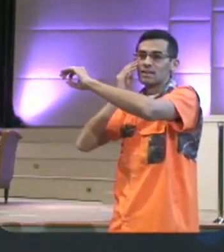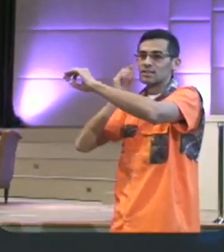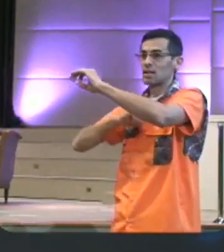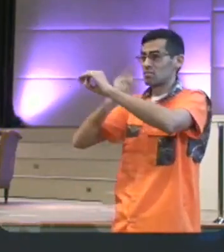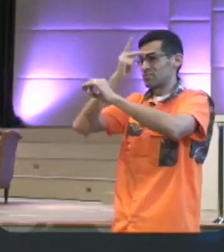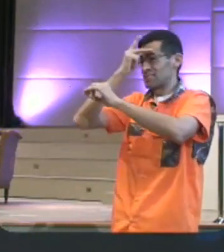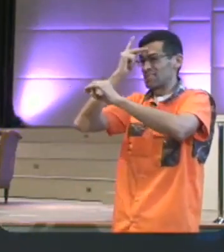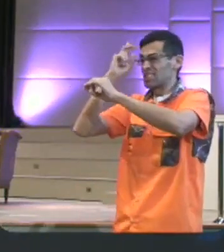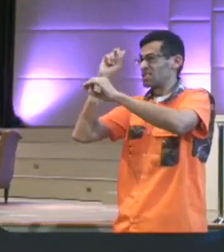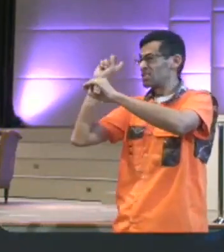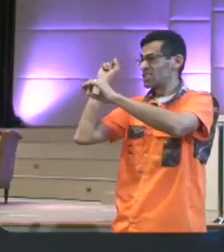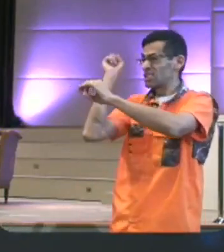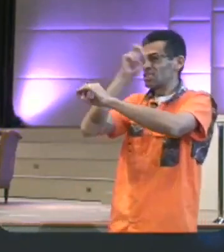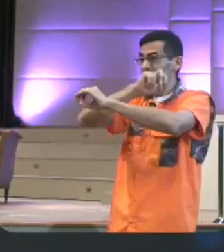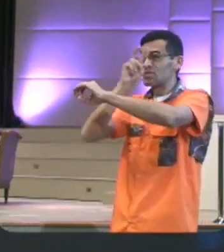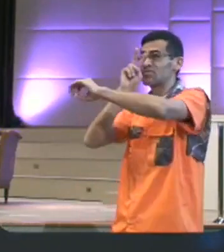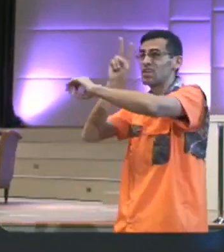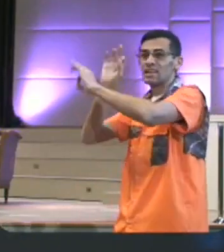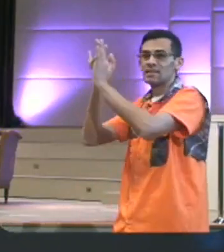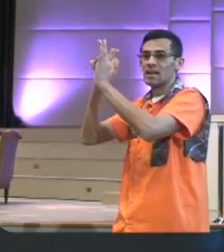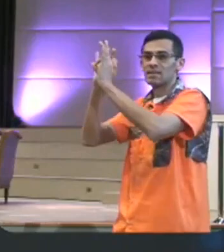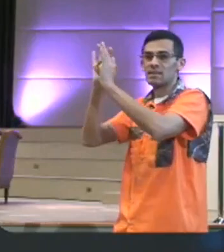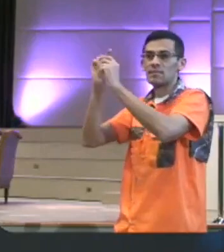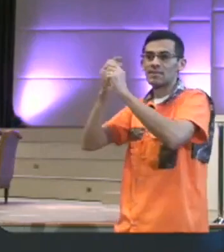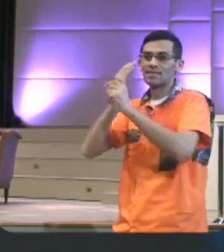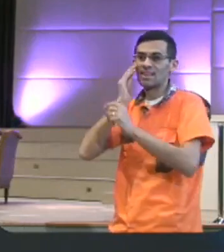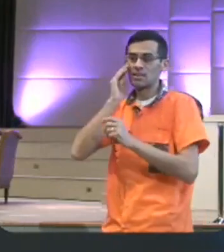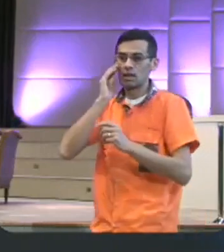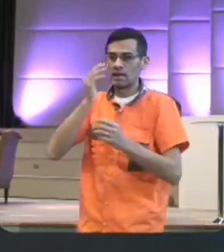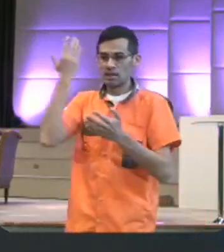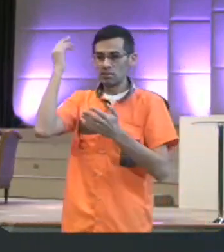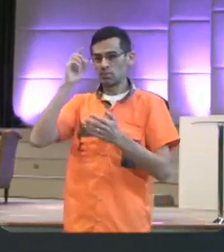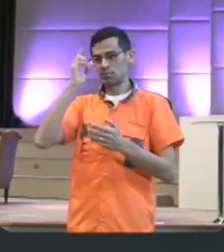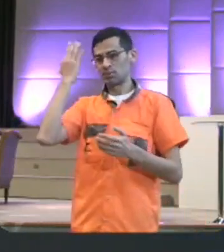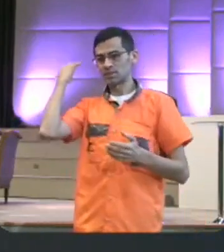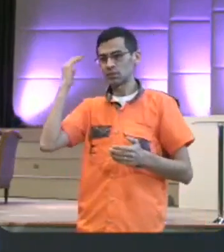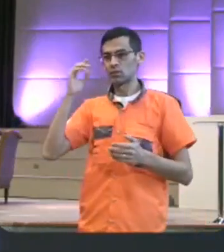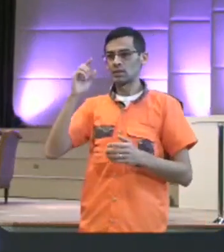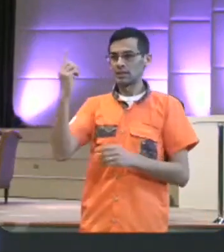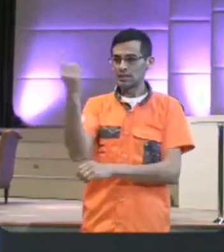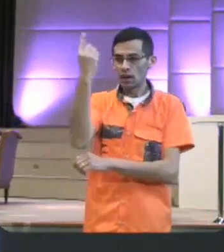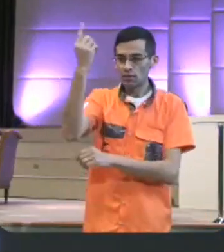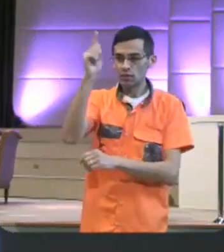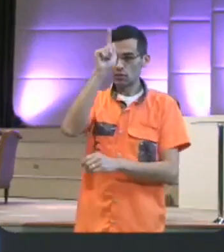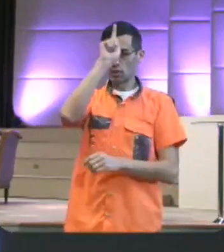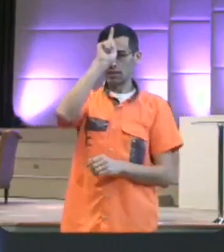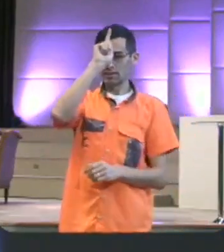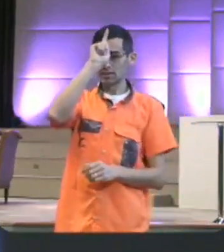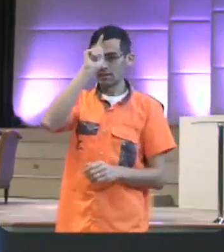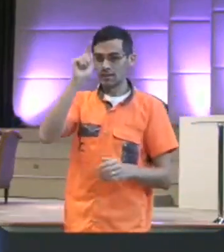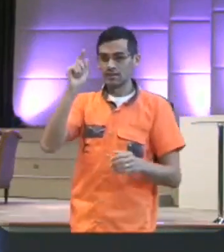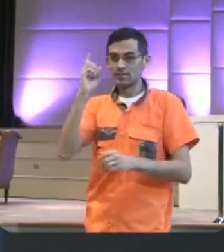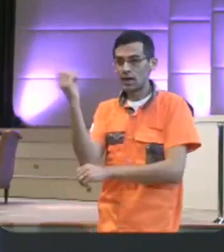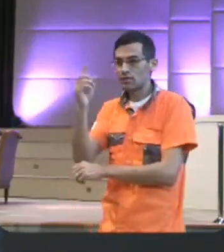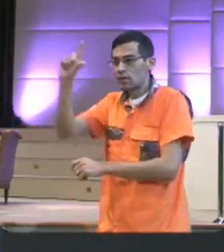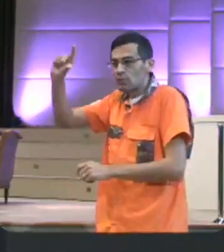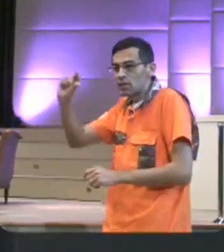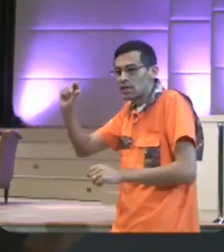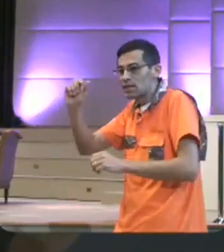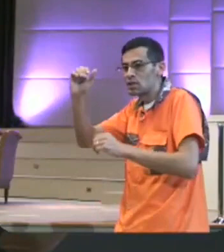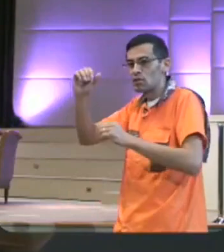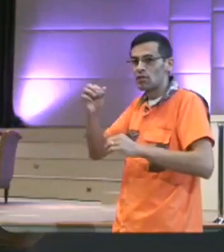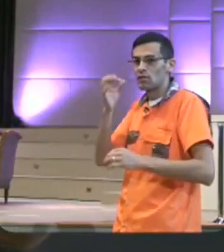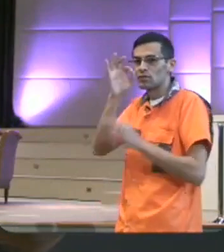um gigante, maior que o gigante Golias lá, que Davi derrotou, e a gente só enxerga